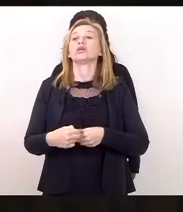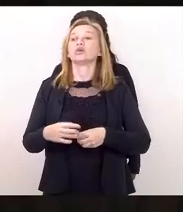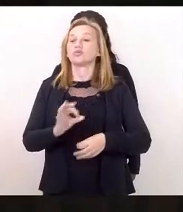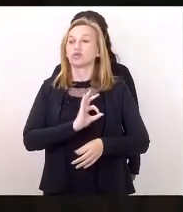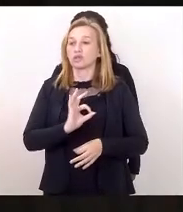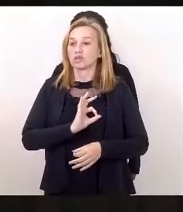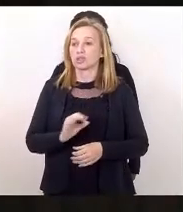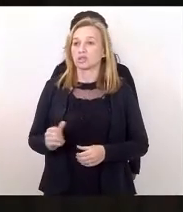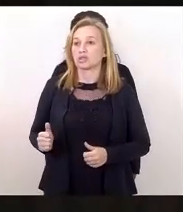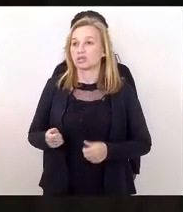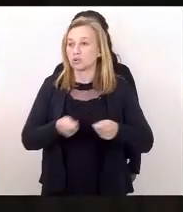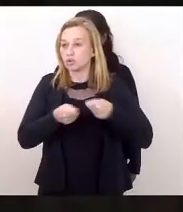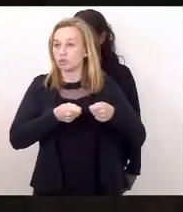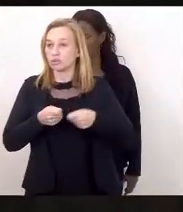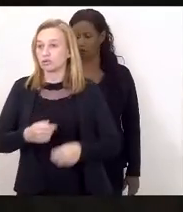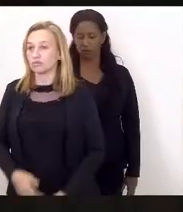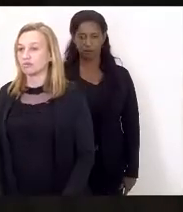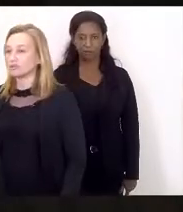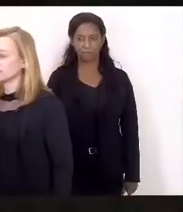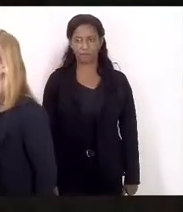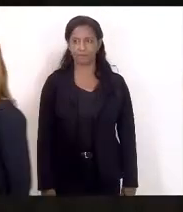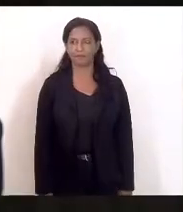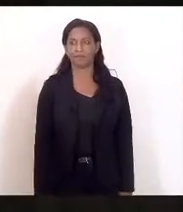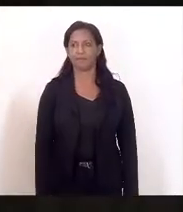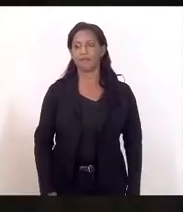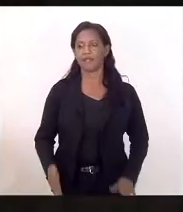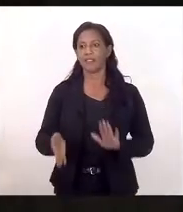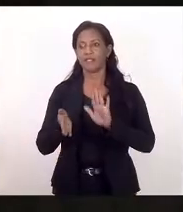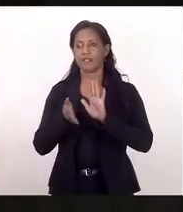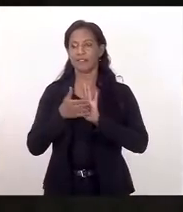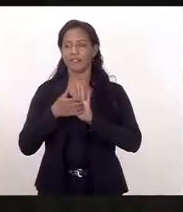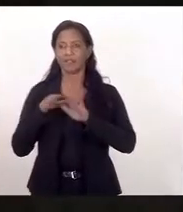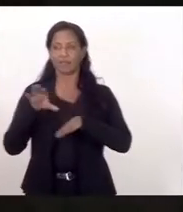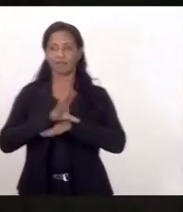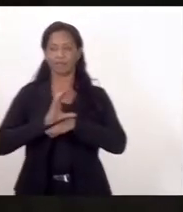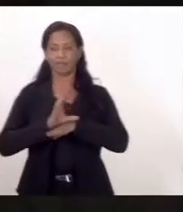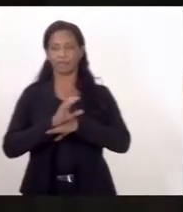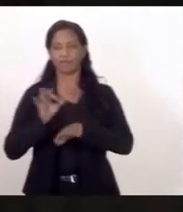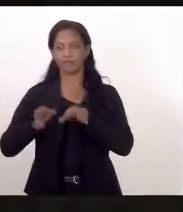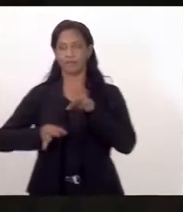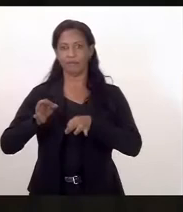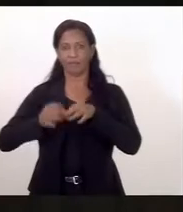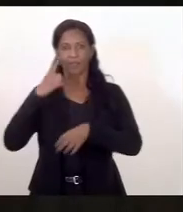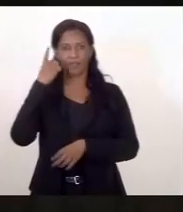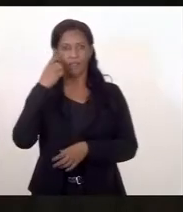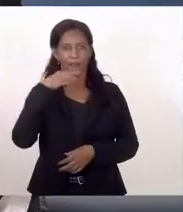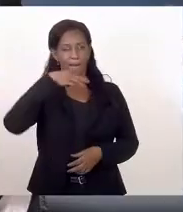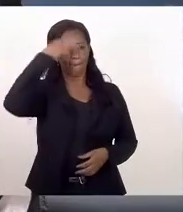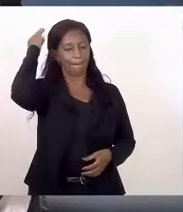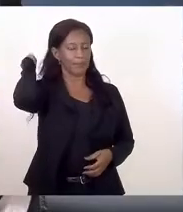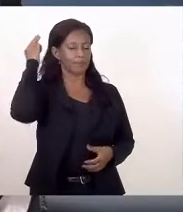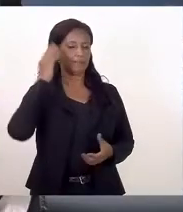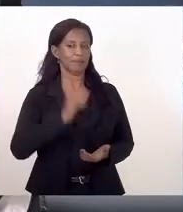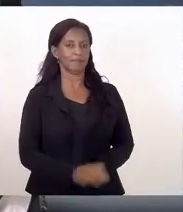finanças, fiscalização e controle. Para emitir parecer pela Constituição e Justiça, deputado Márcio Pacheco.